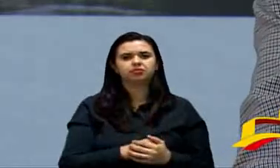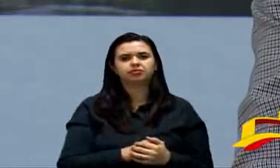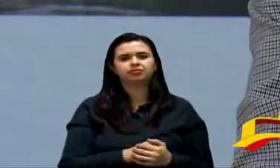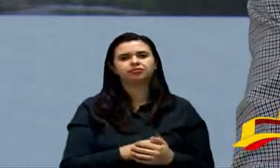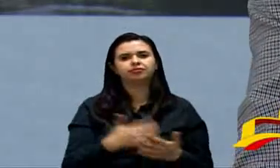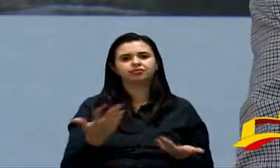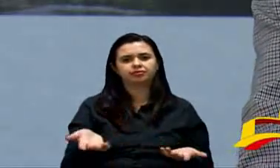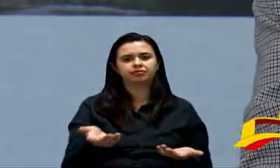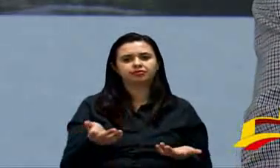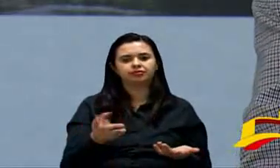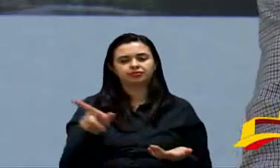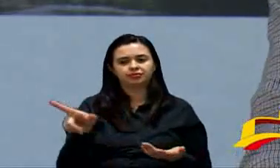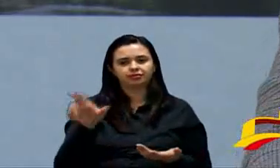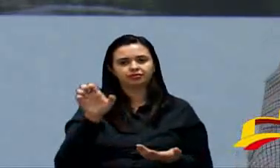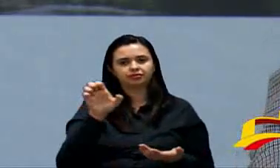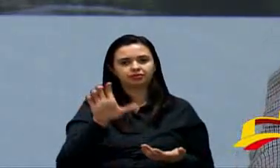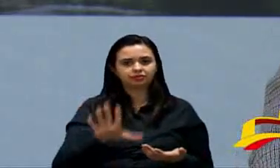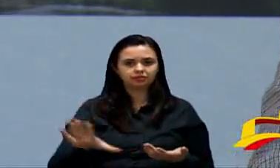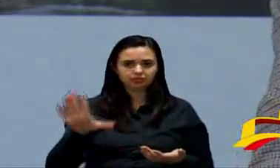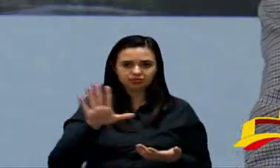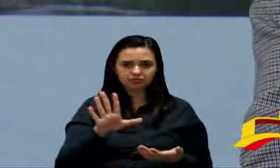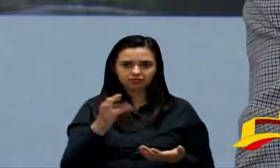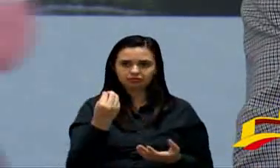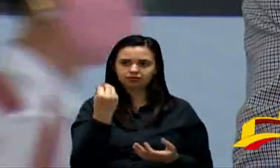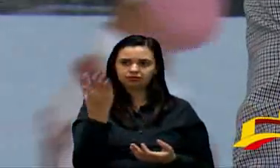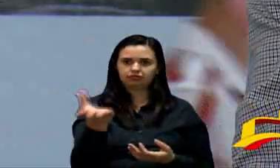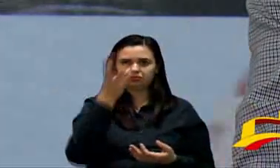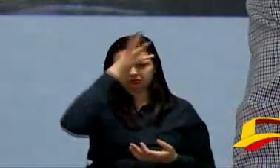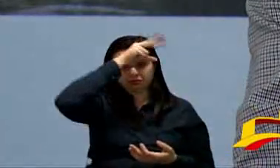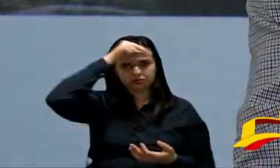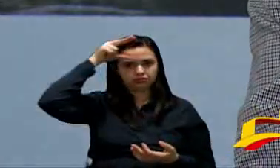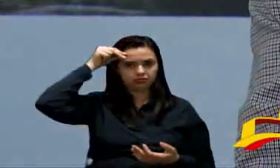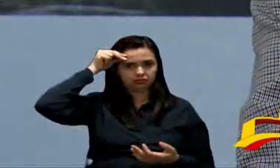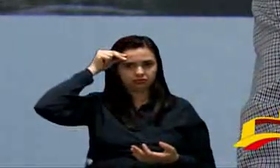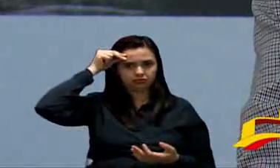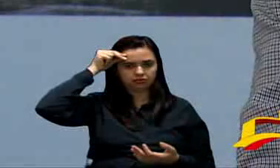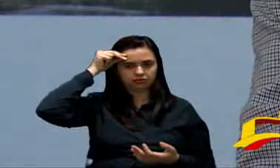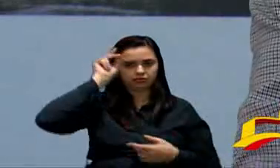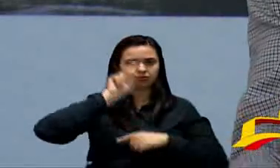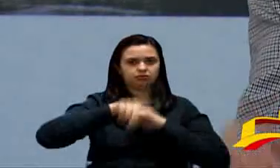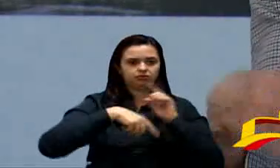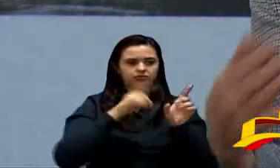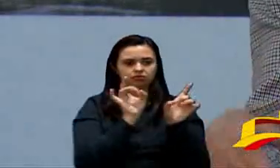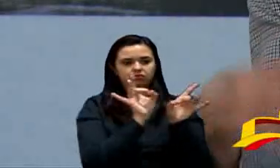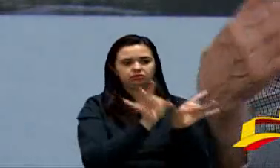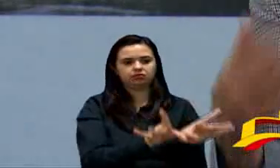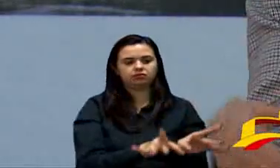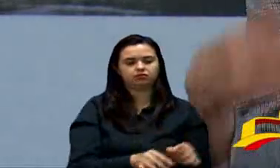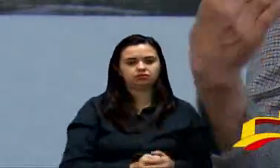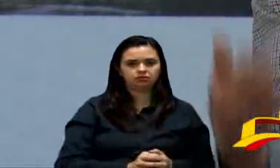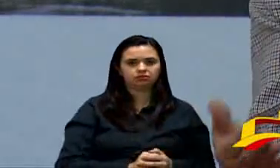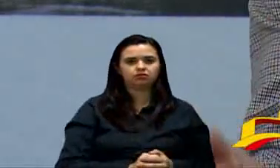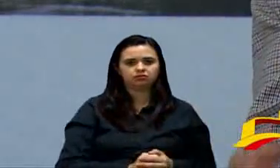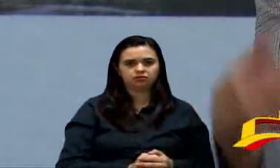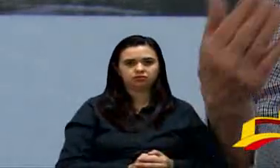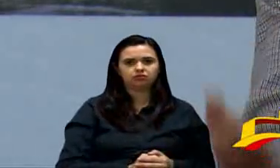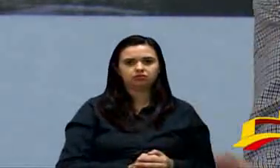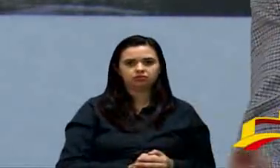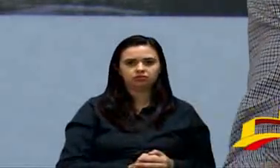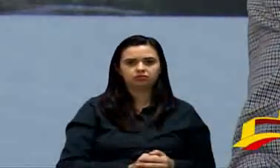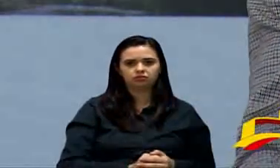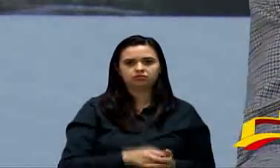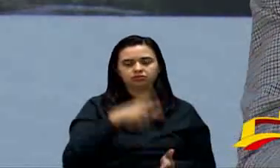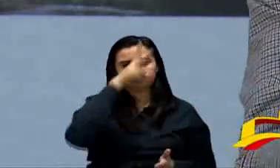para a prefeitura e a prefeitura abandonou. Mas o estado da escola, já... A prefeitura gastou mais uma nota